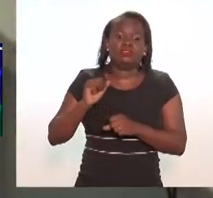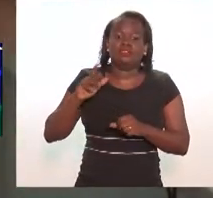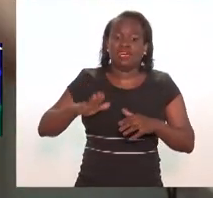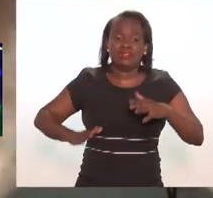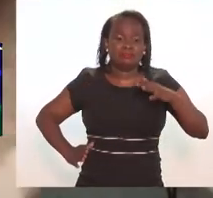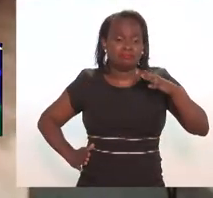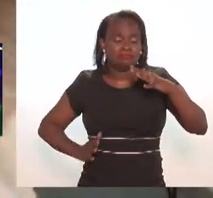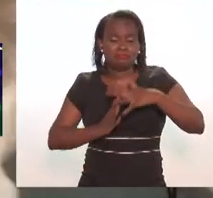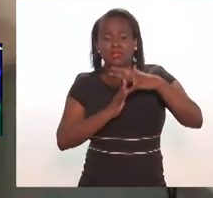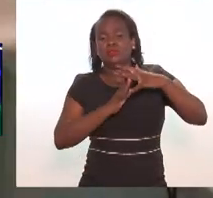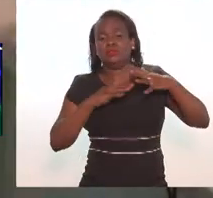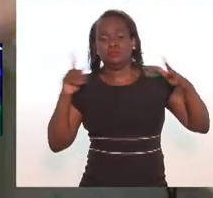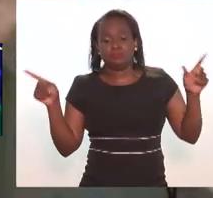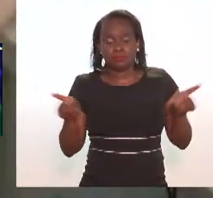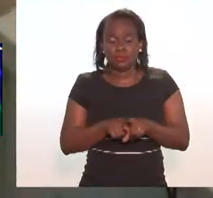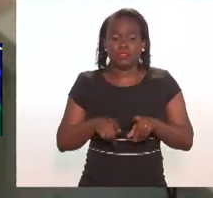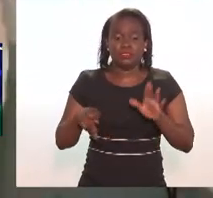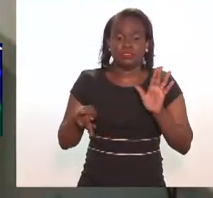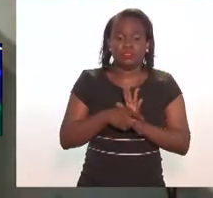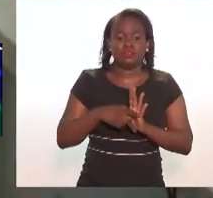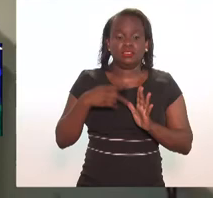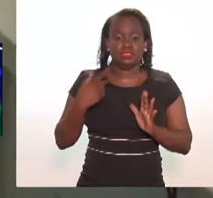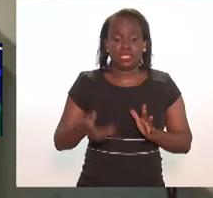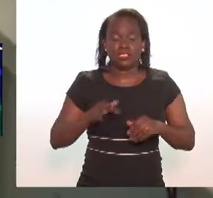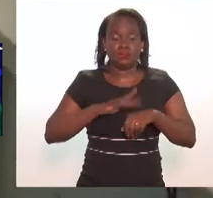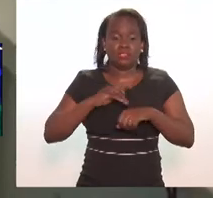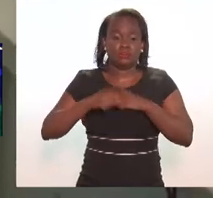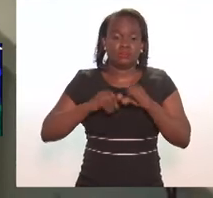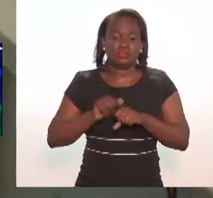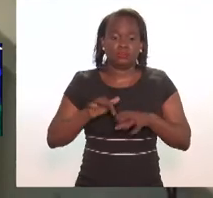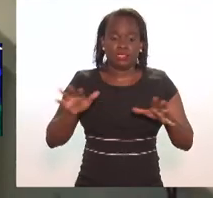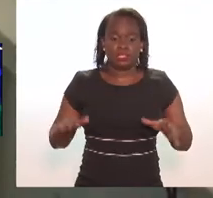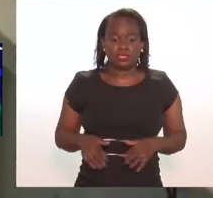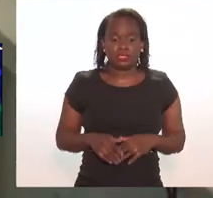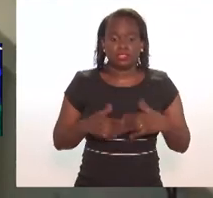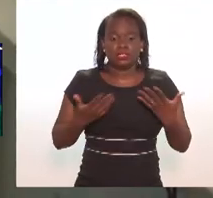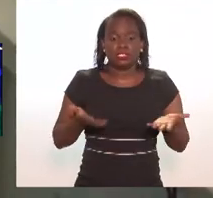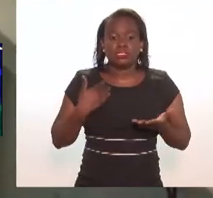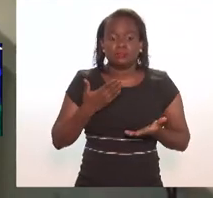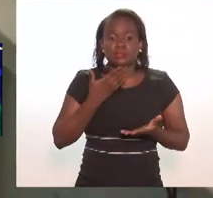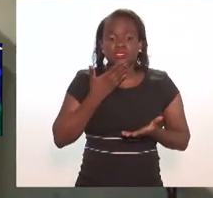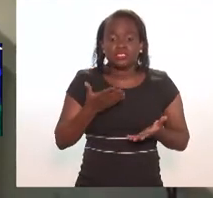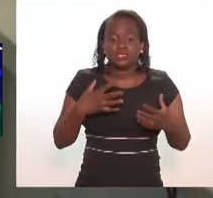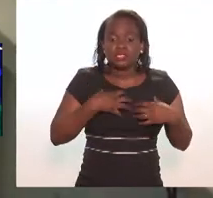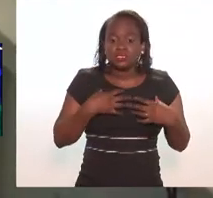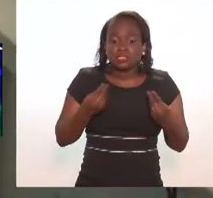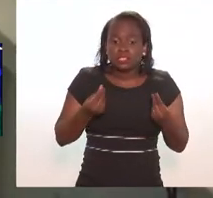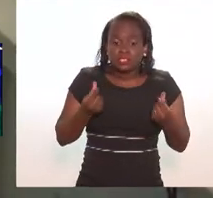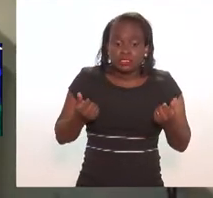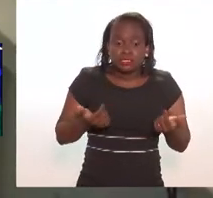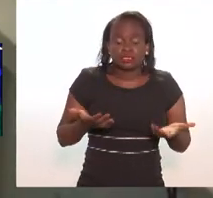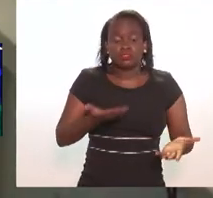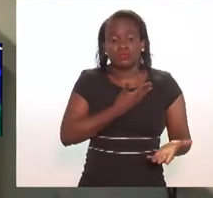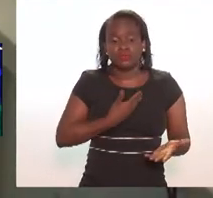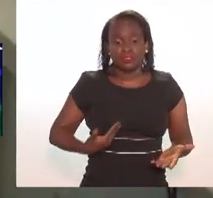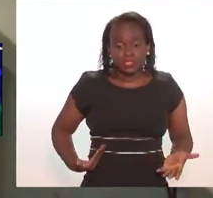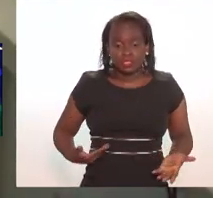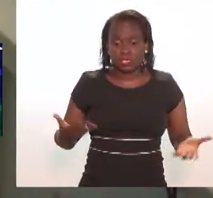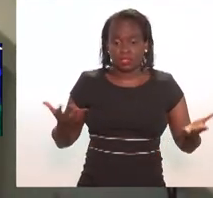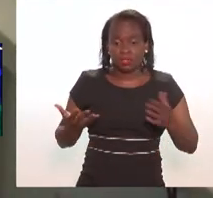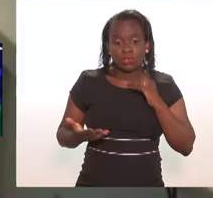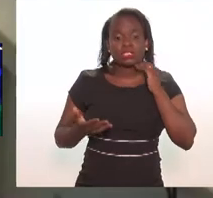auge dos auges dessa pandemia. Então, eu queria pedir sensibilidade ao